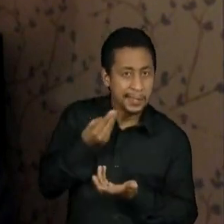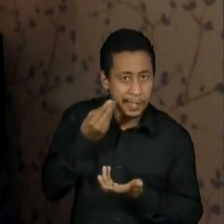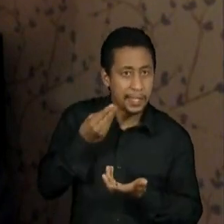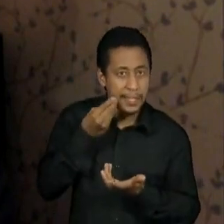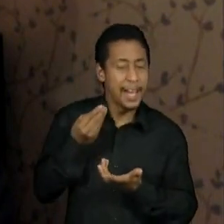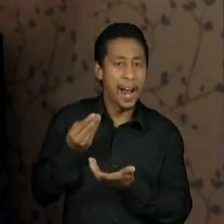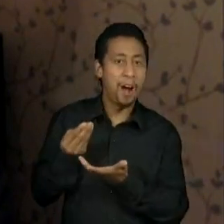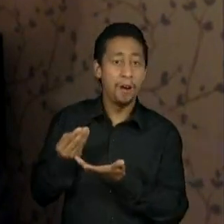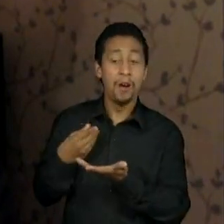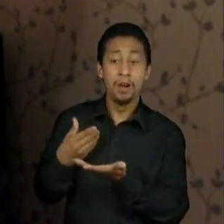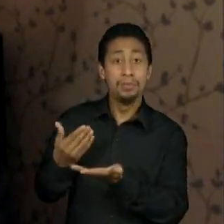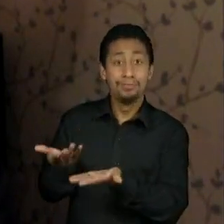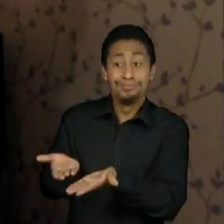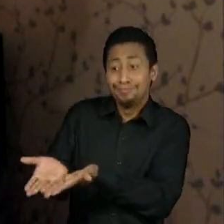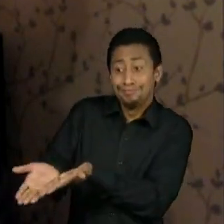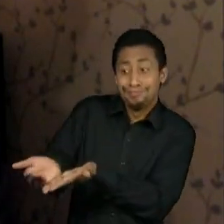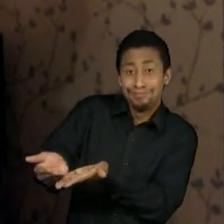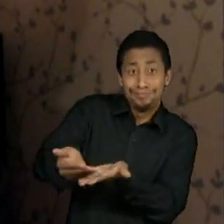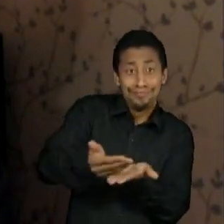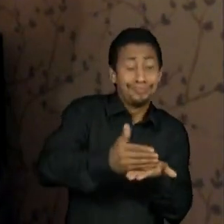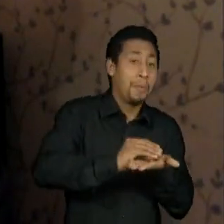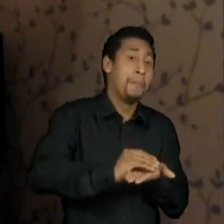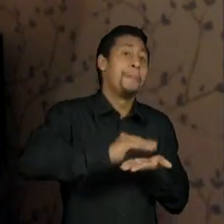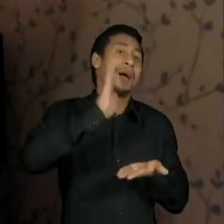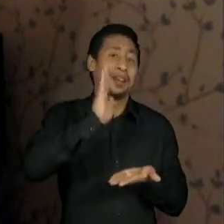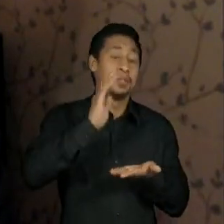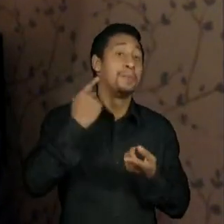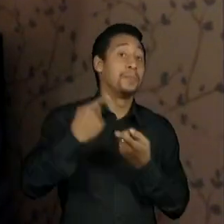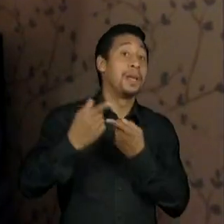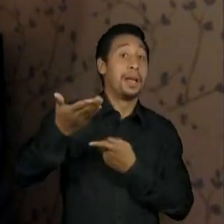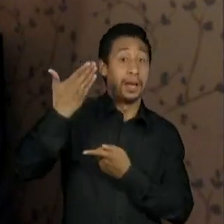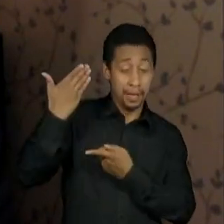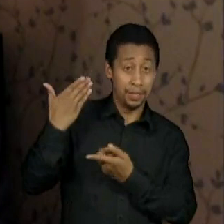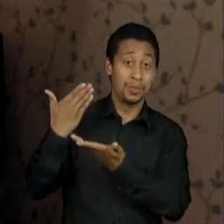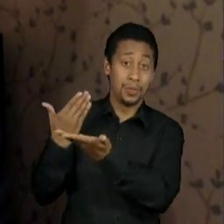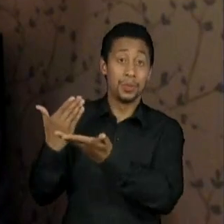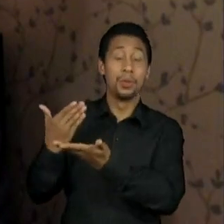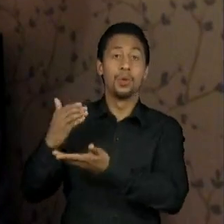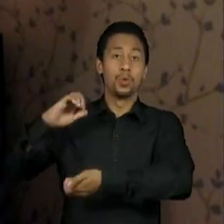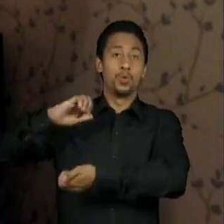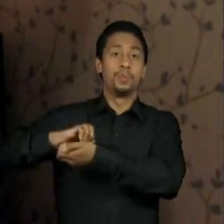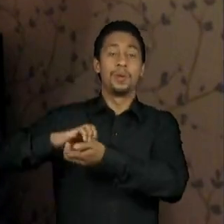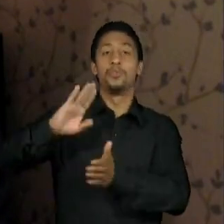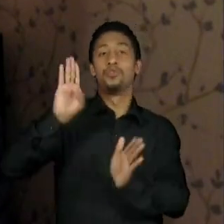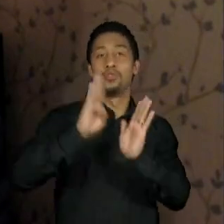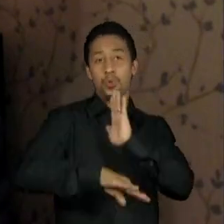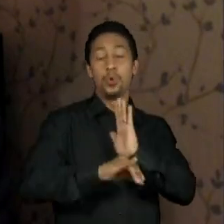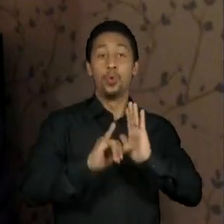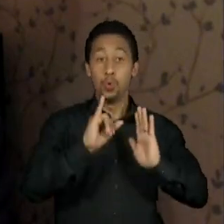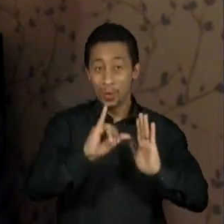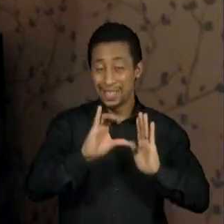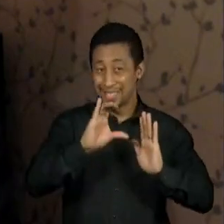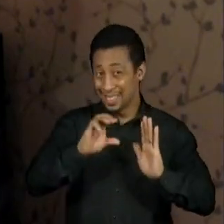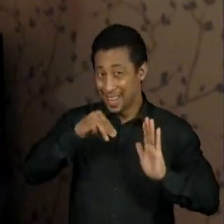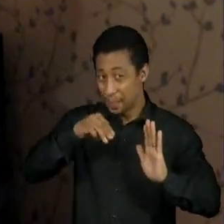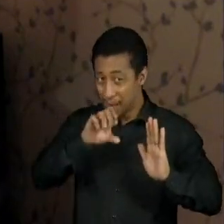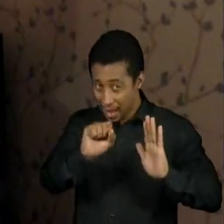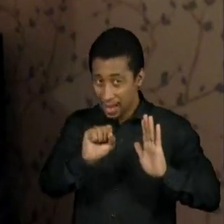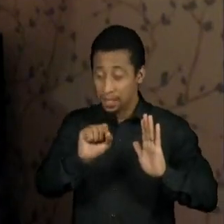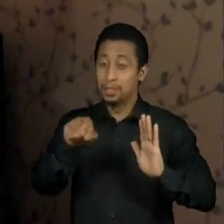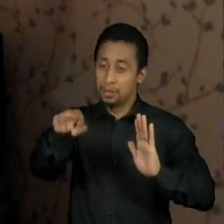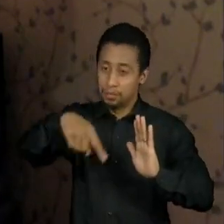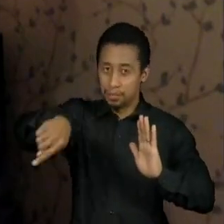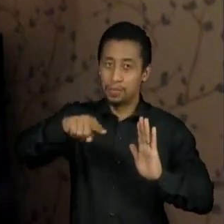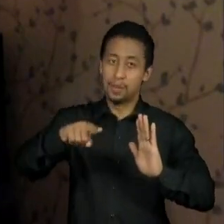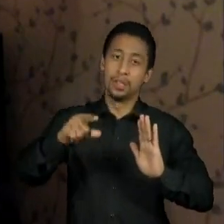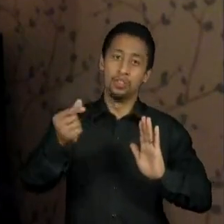perdas orçamentárias decorrentes da decisão do Supremo que retirou o ICMS da base de cálculo do PIS/COFINS. É absolutamente equivocado